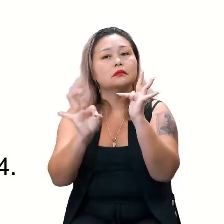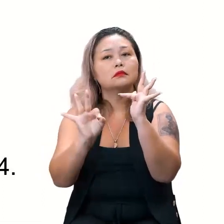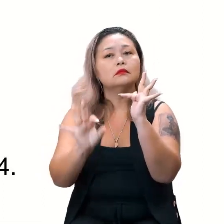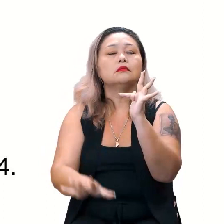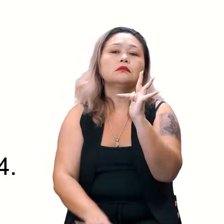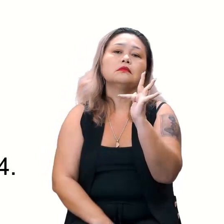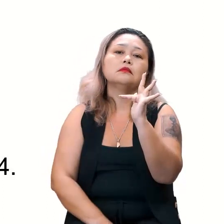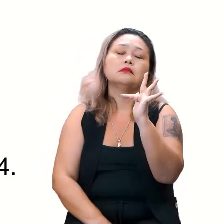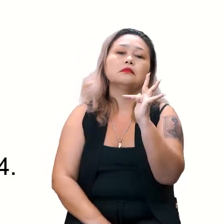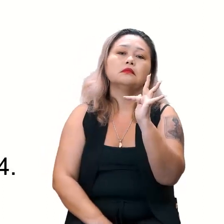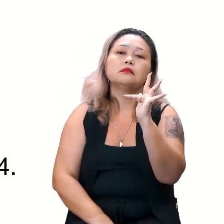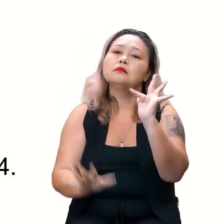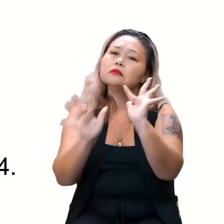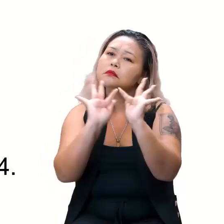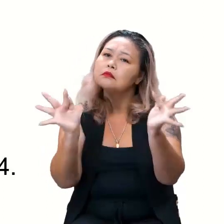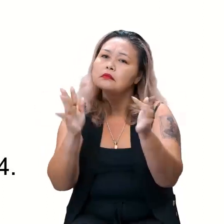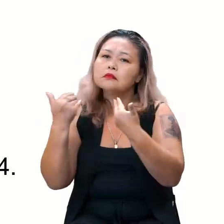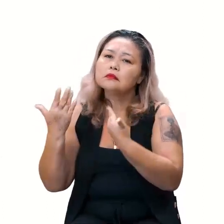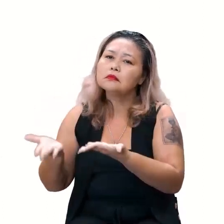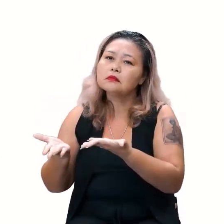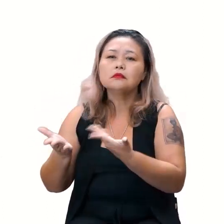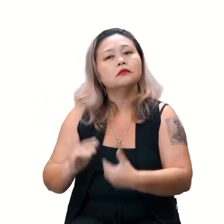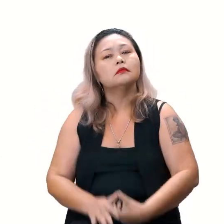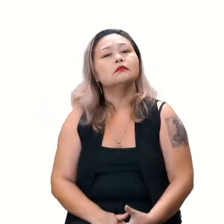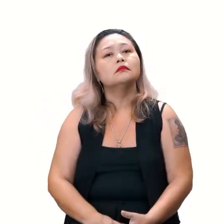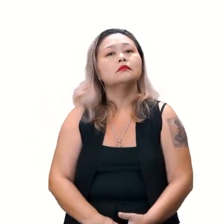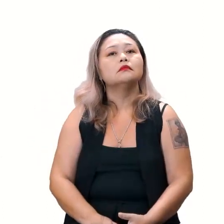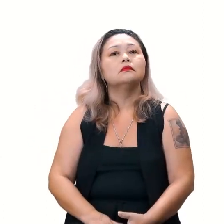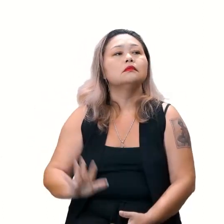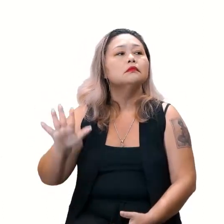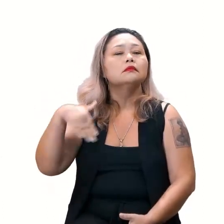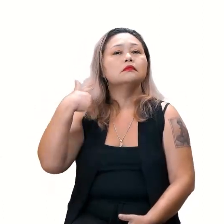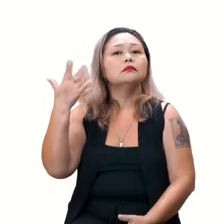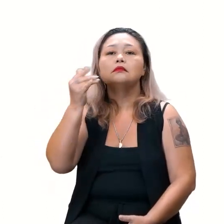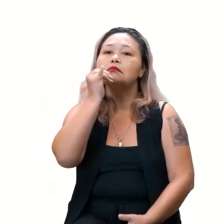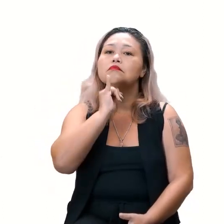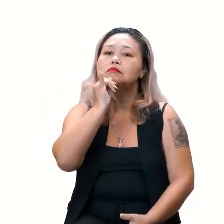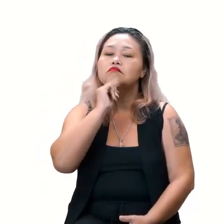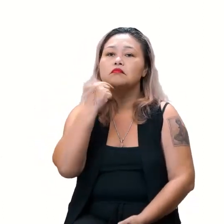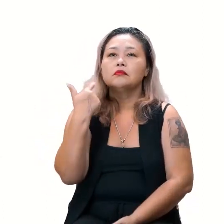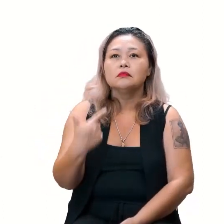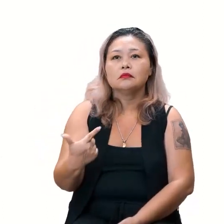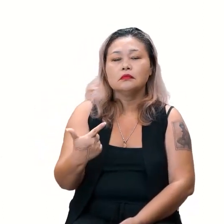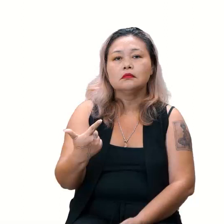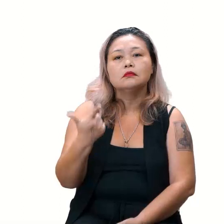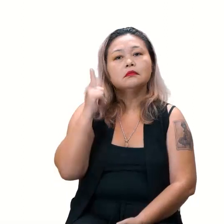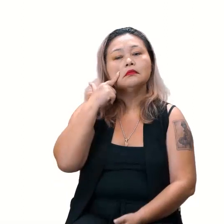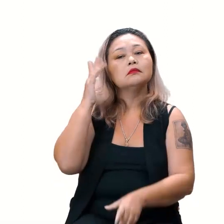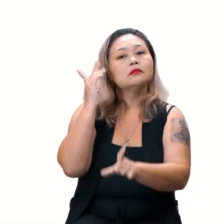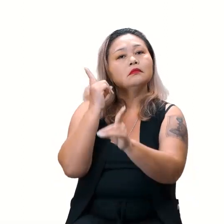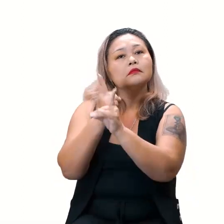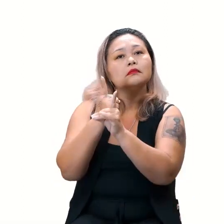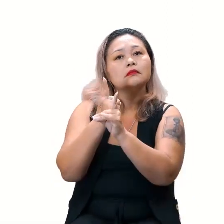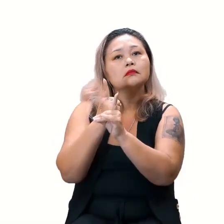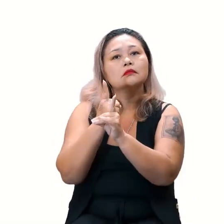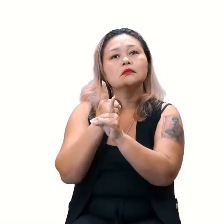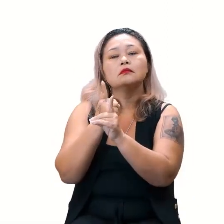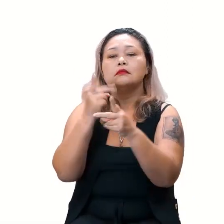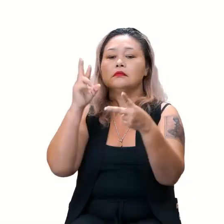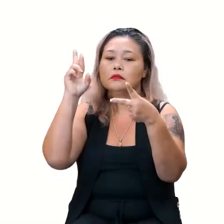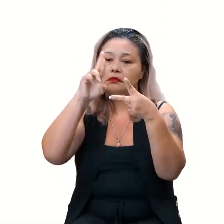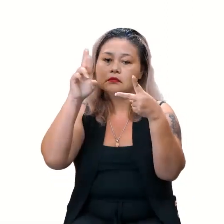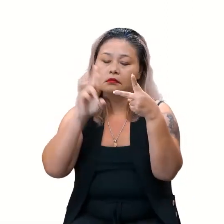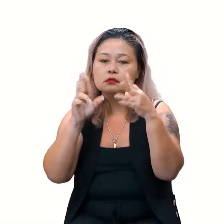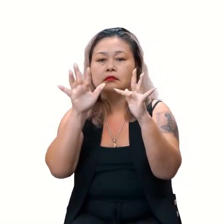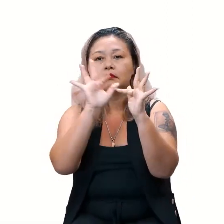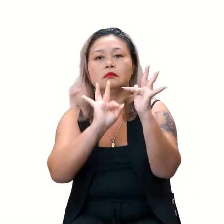Certinho. Simples assim? Simples assim. Olha lá então, exemplo 2. Vamos determinar a raiz das funções a